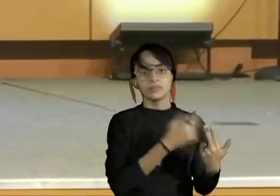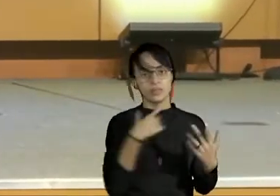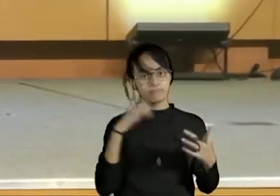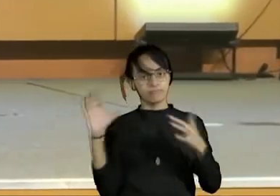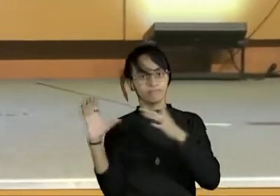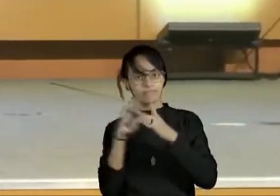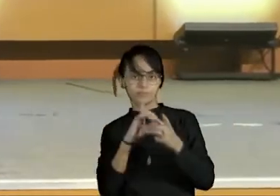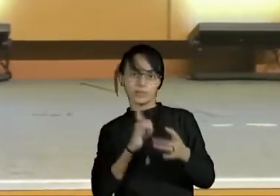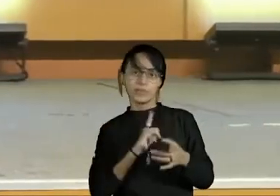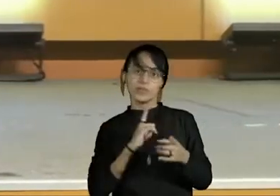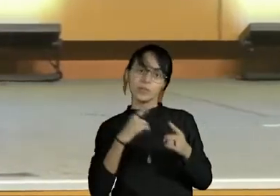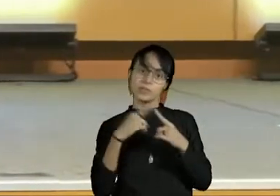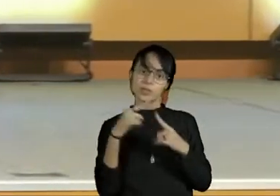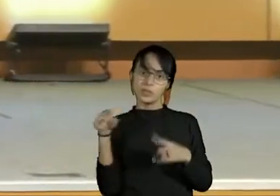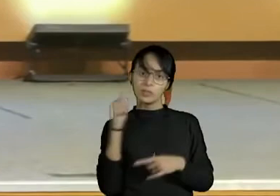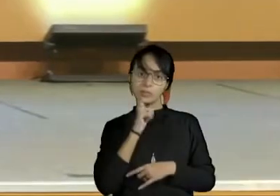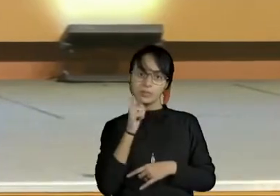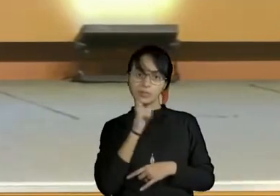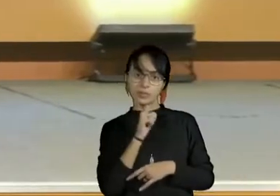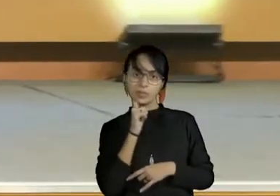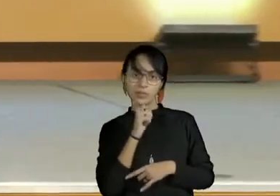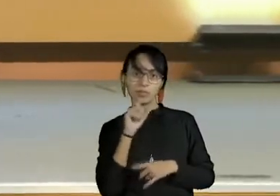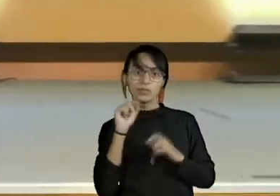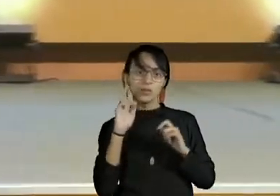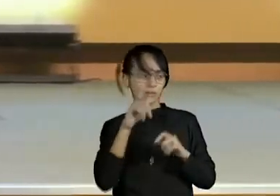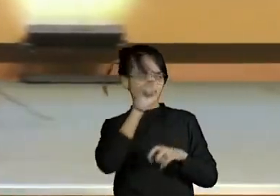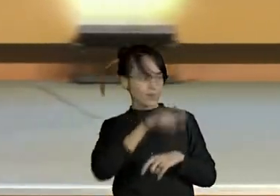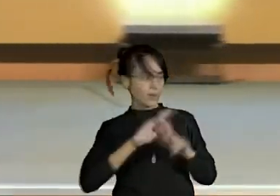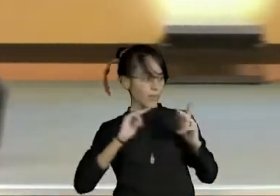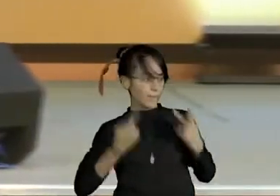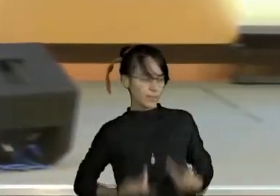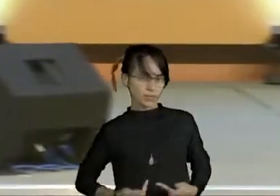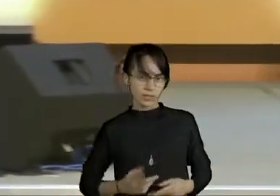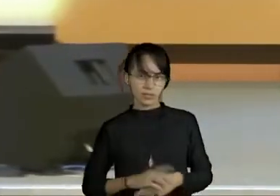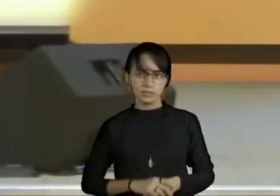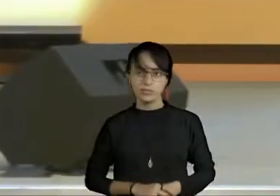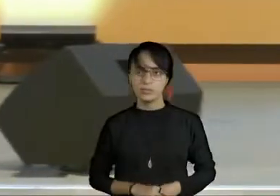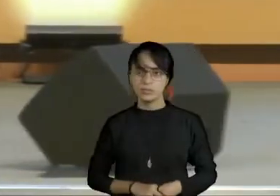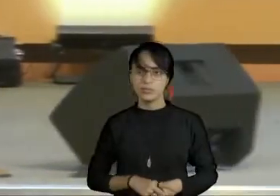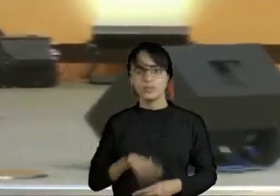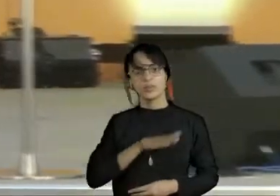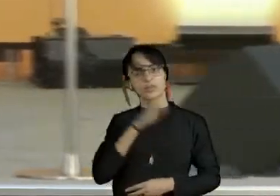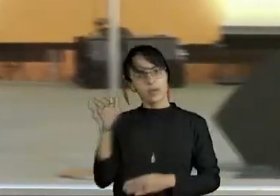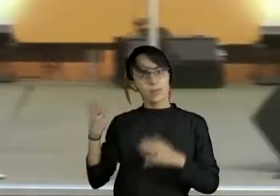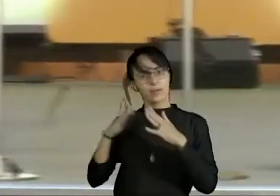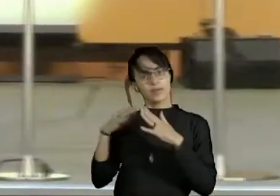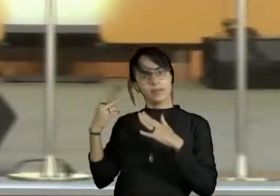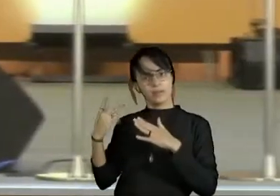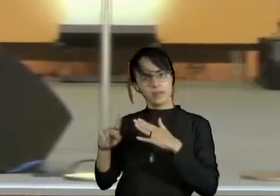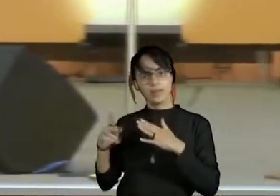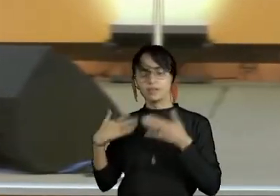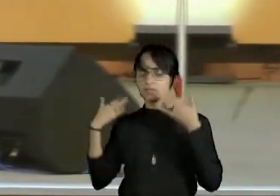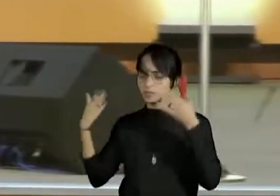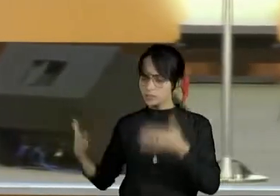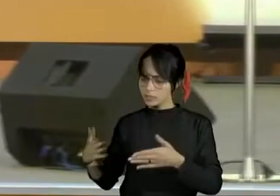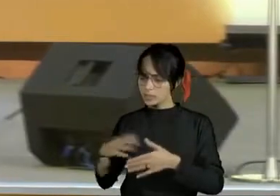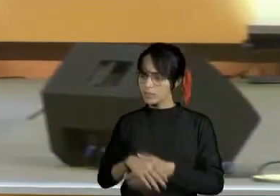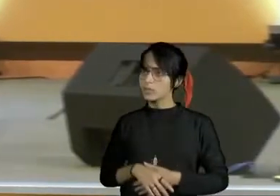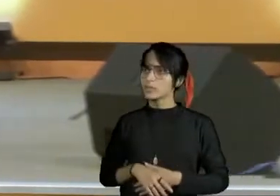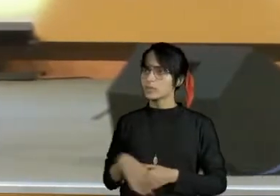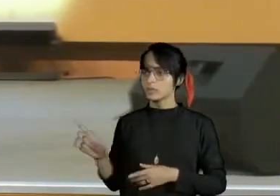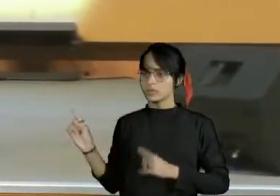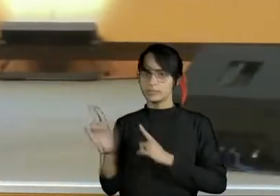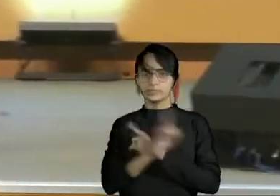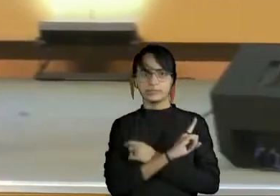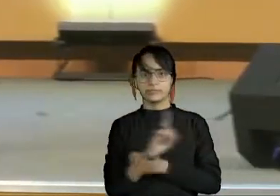aliança. Porque a sunamita veio para humanizar Eliseu. Mas escute aí, ele vai para a casa dela, chega lá, anda de um lado para o